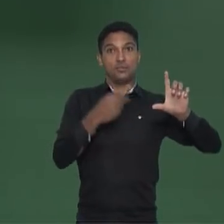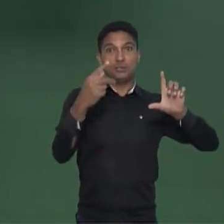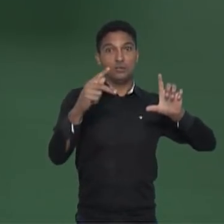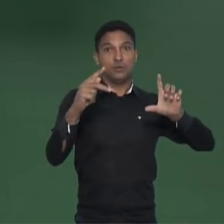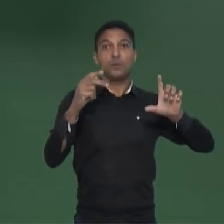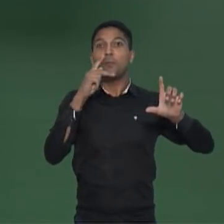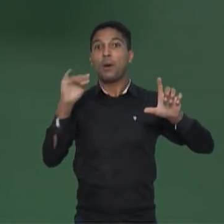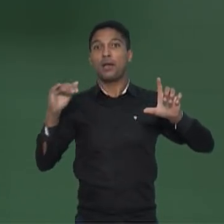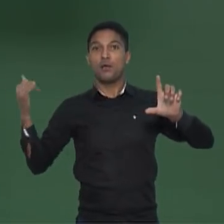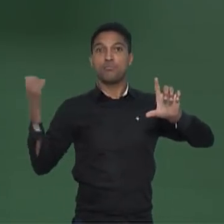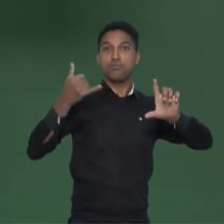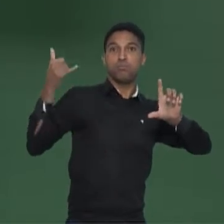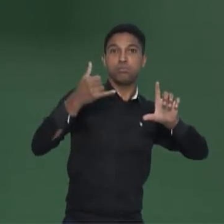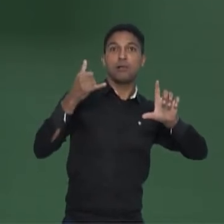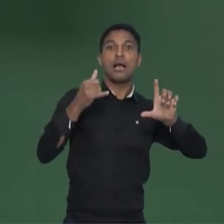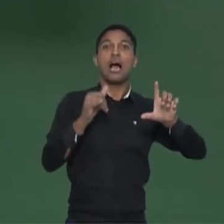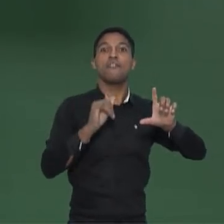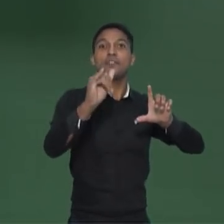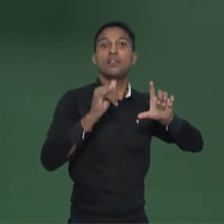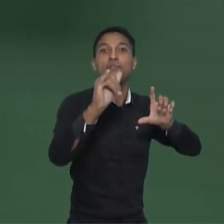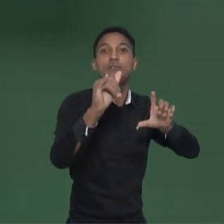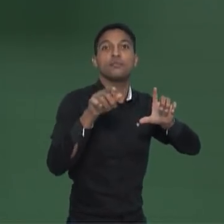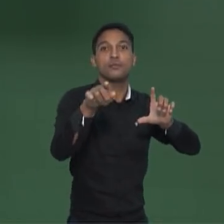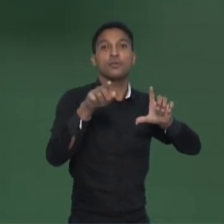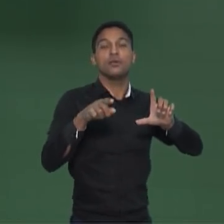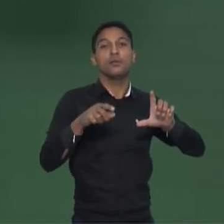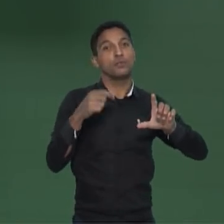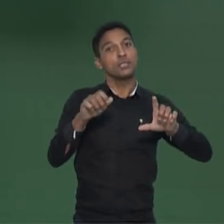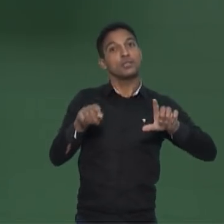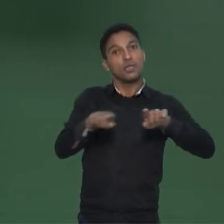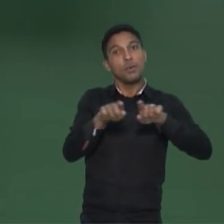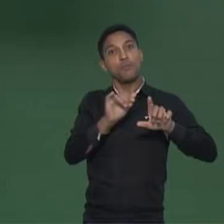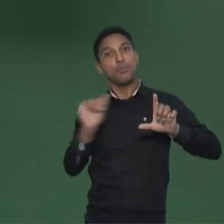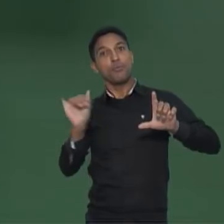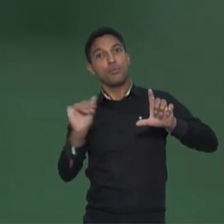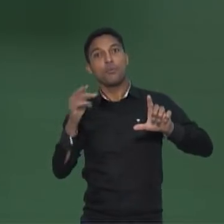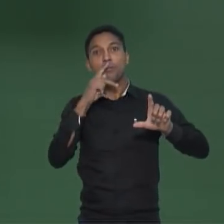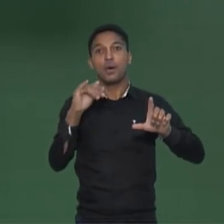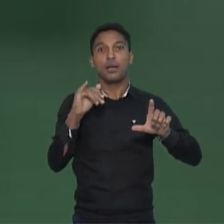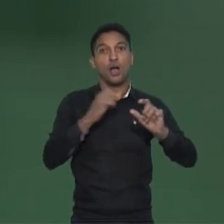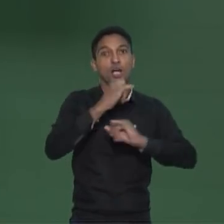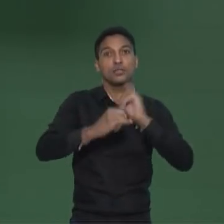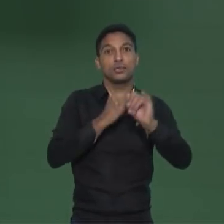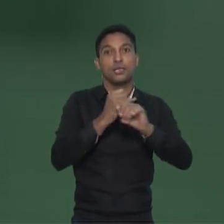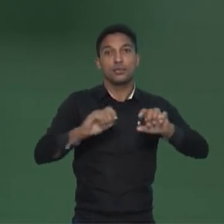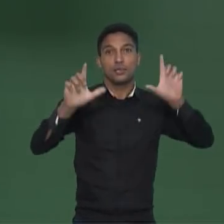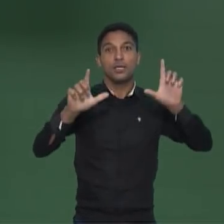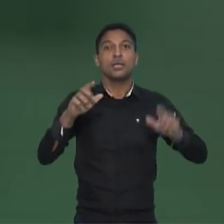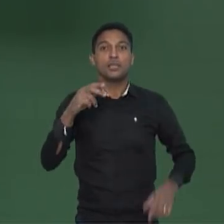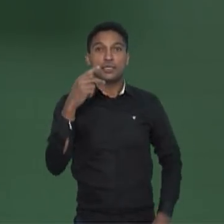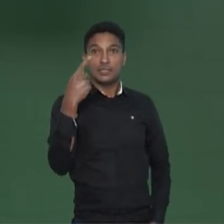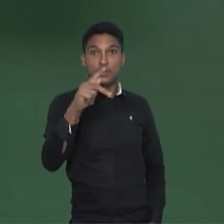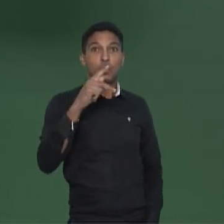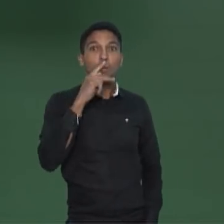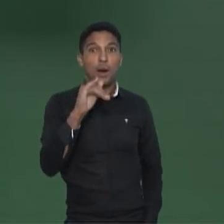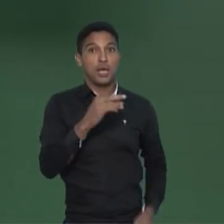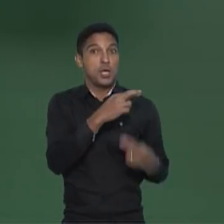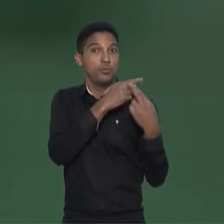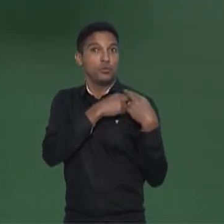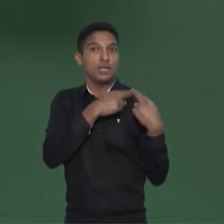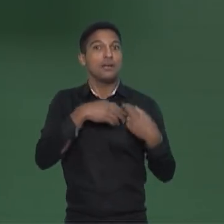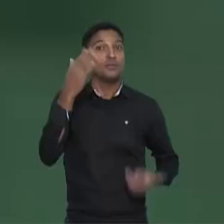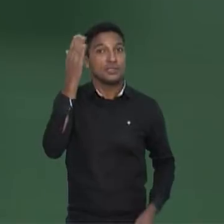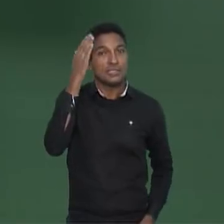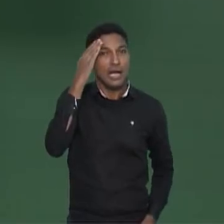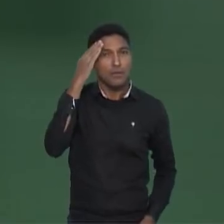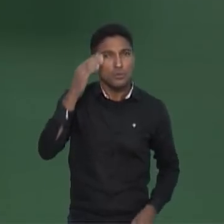E às vezes alguma coisa que para você é normal, seu pai, sua mãe, seu responsável, consegue ver que aquilo já não é tão legal, que alguém